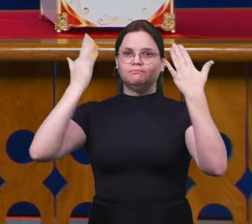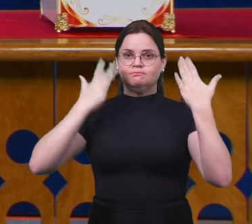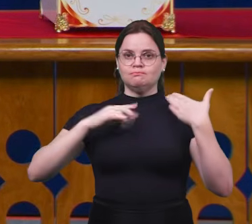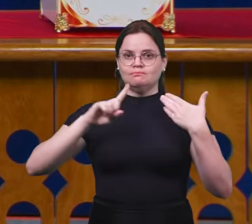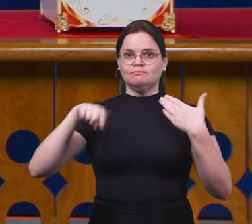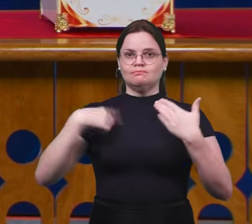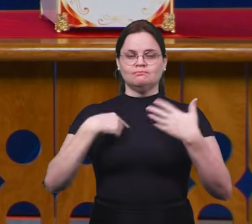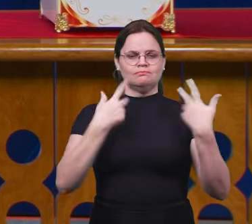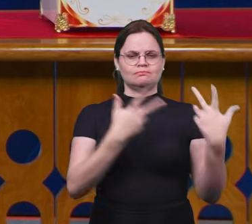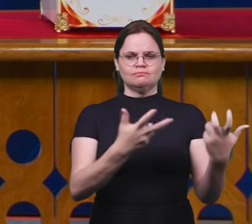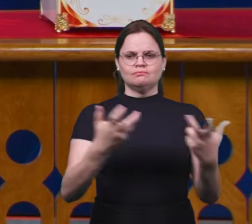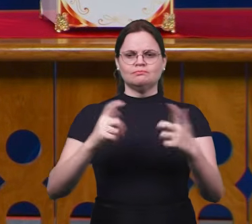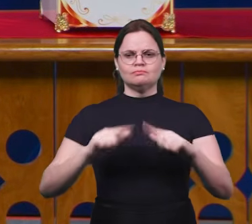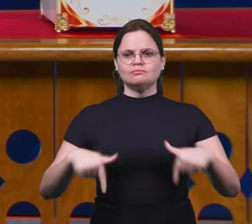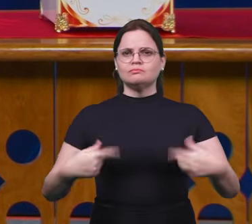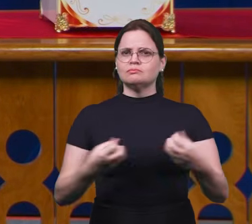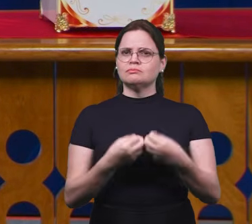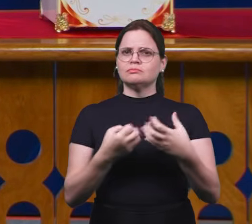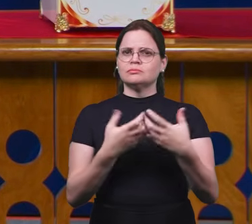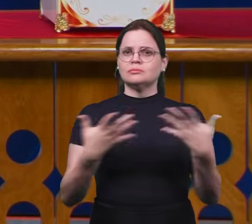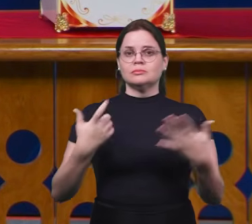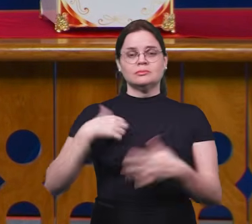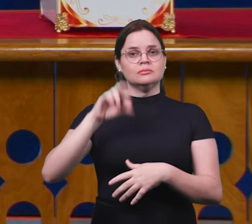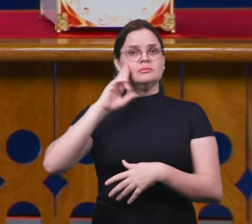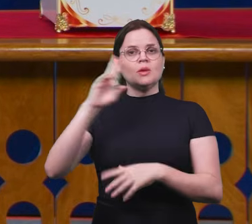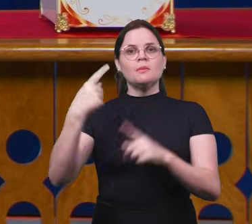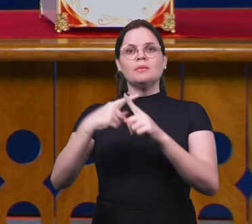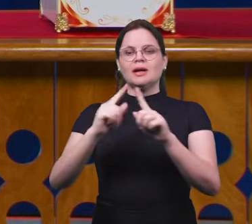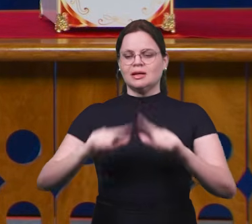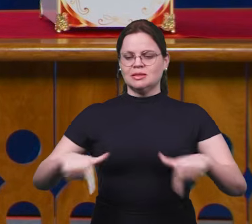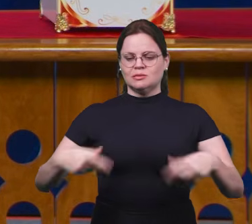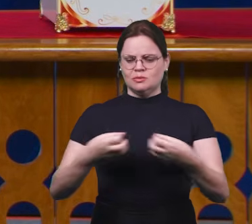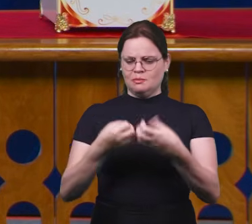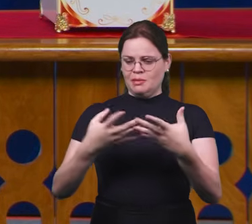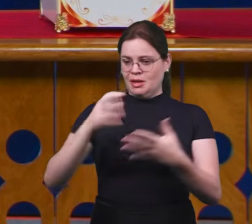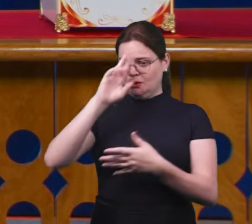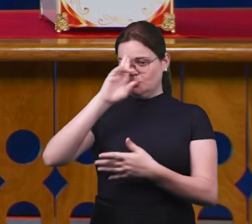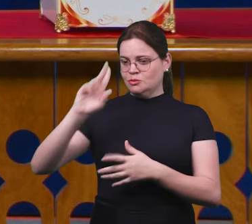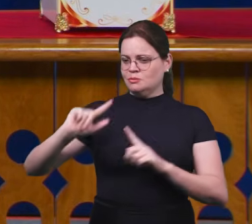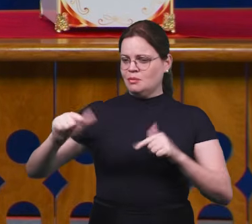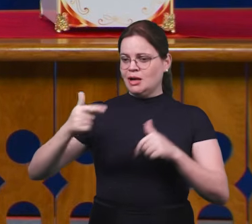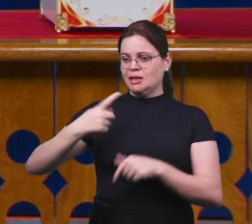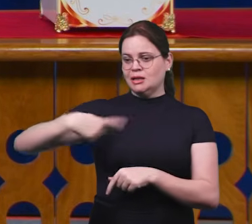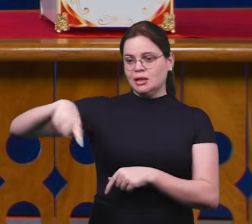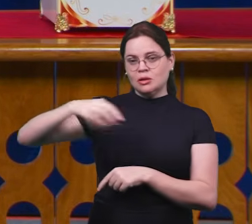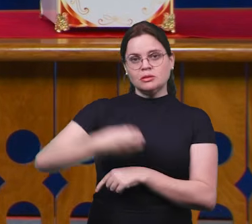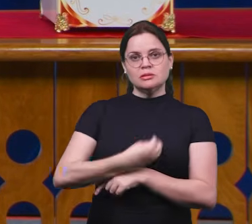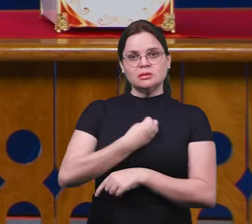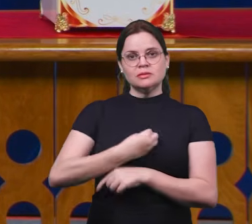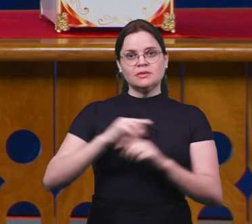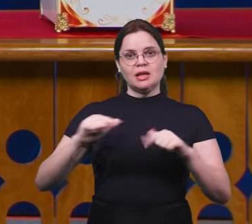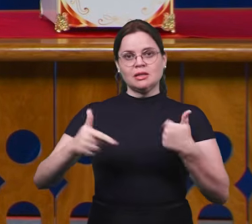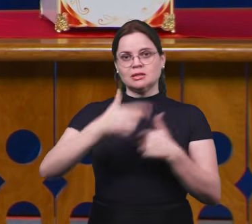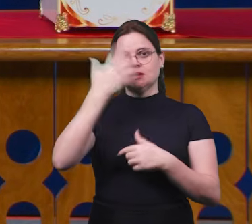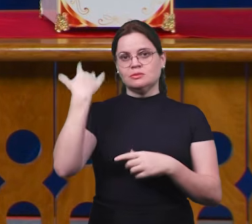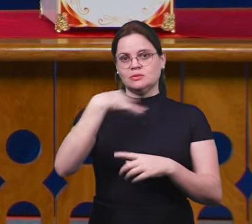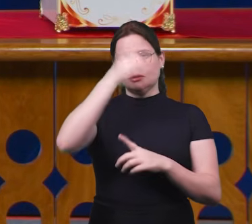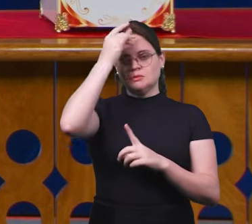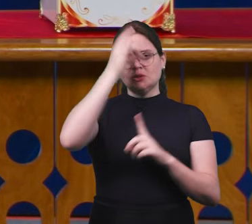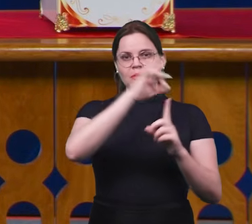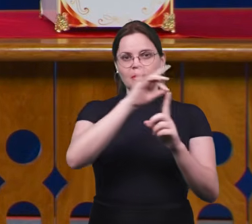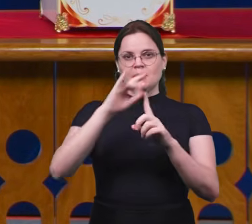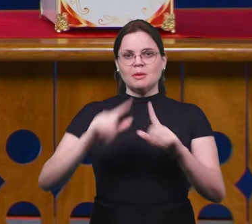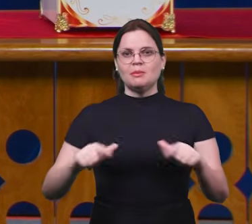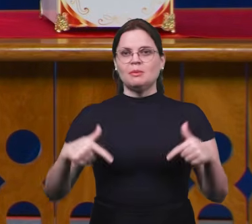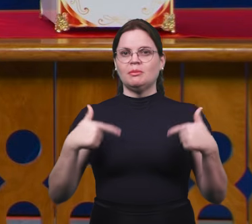vamos ver as maravilhas do Senhor. E quando as maravilhas vêm sobre a nossa vida, quando o Espírito Santo começa a